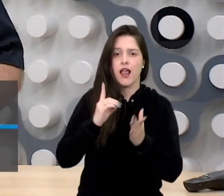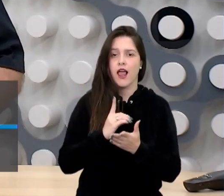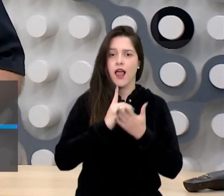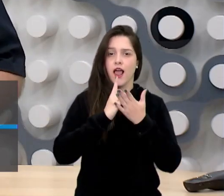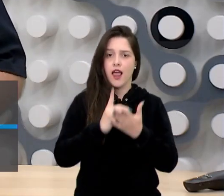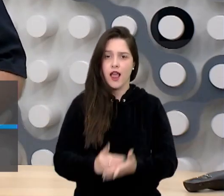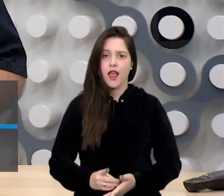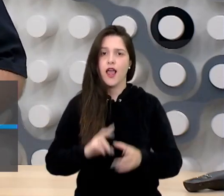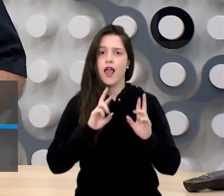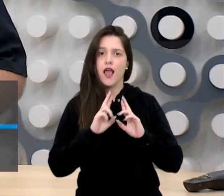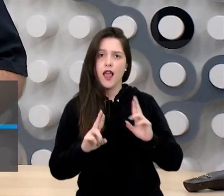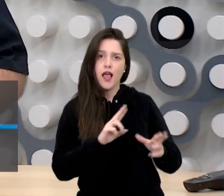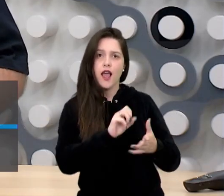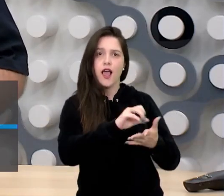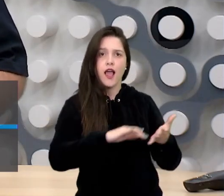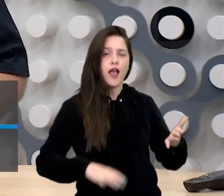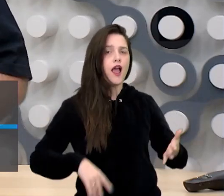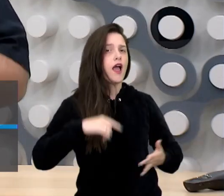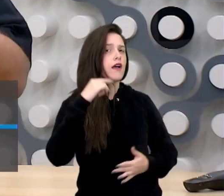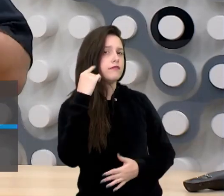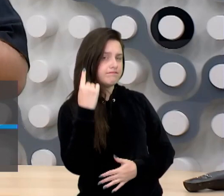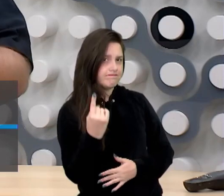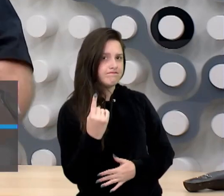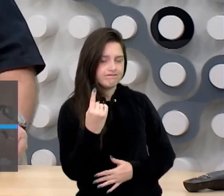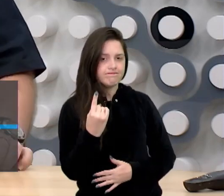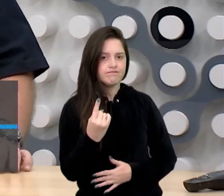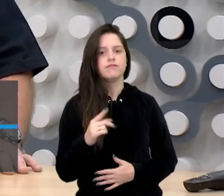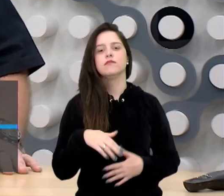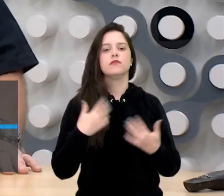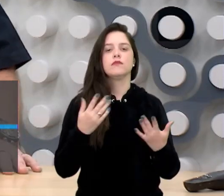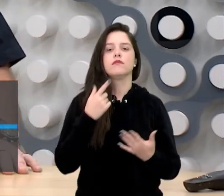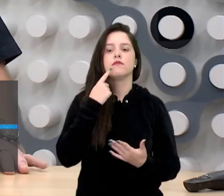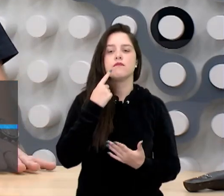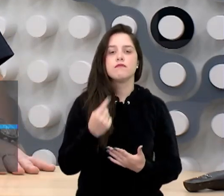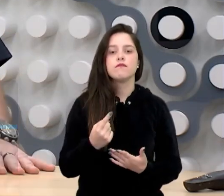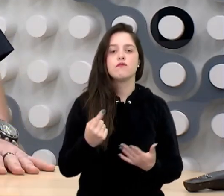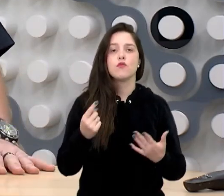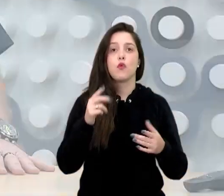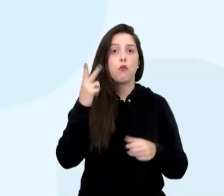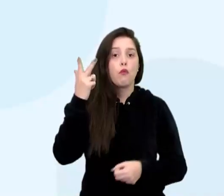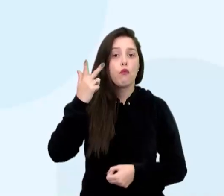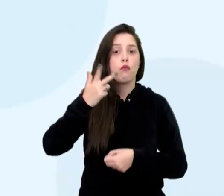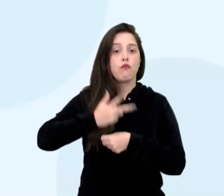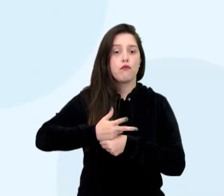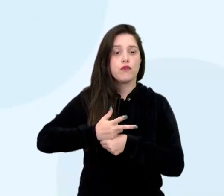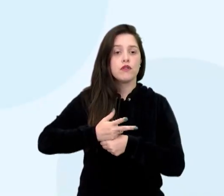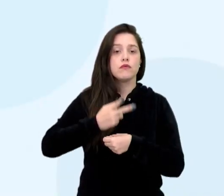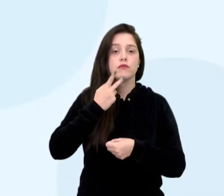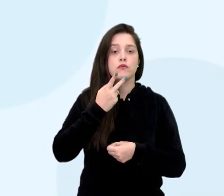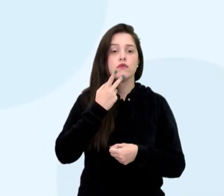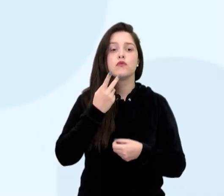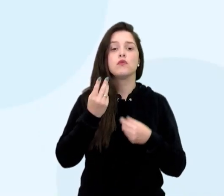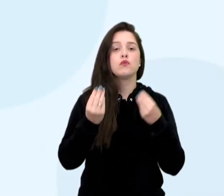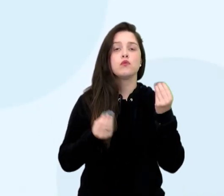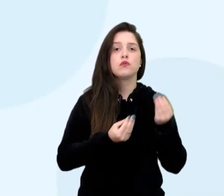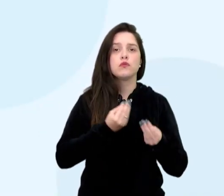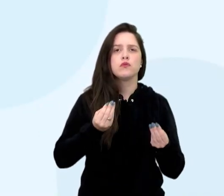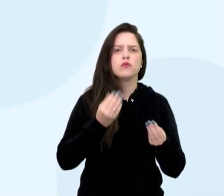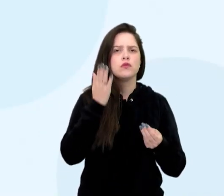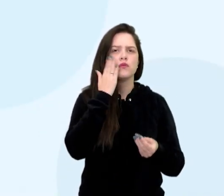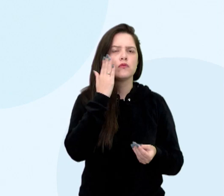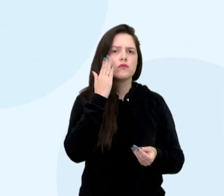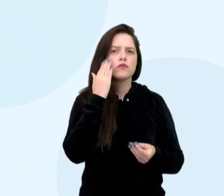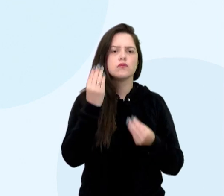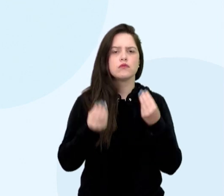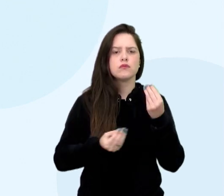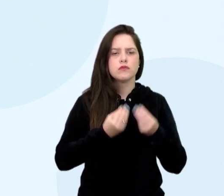com a atividade 1, tá certo? Bom, nós vamos passar um vídeo, né, falando aí sobre como saber os